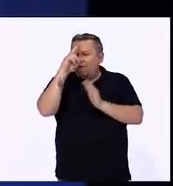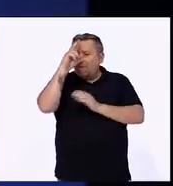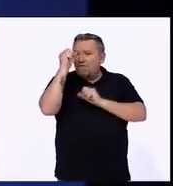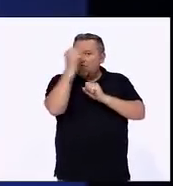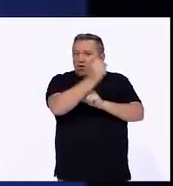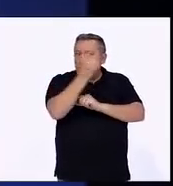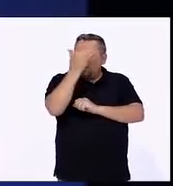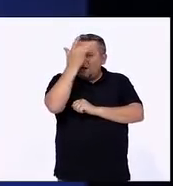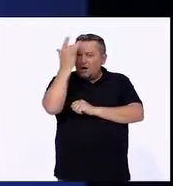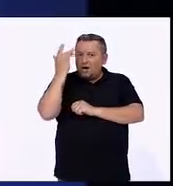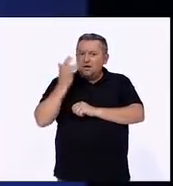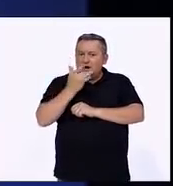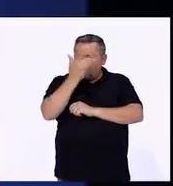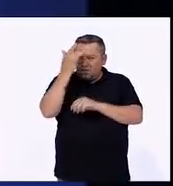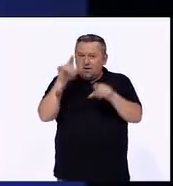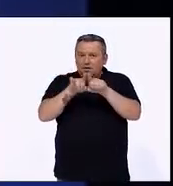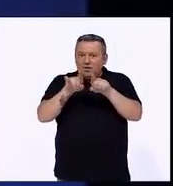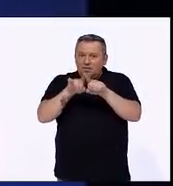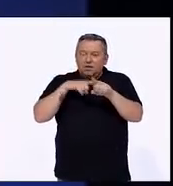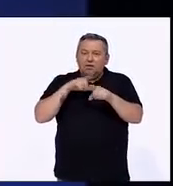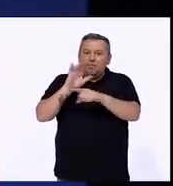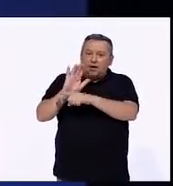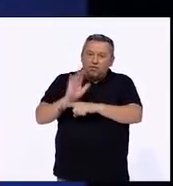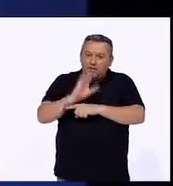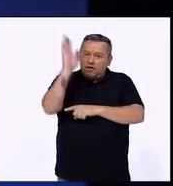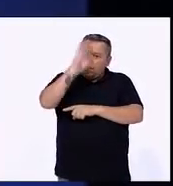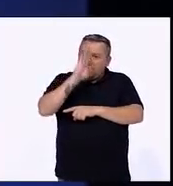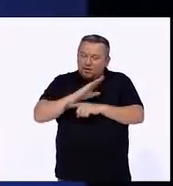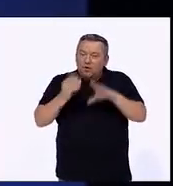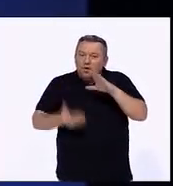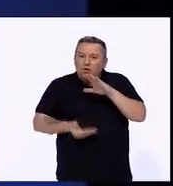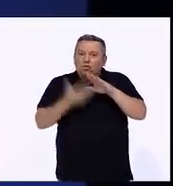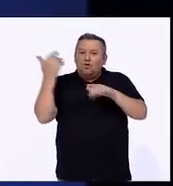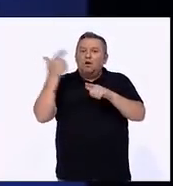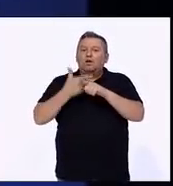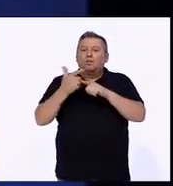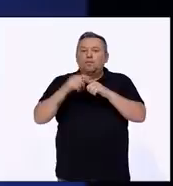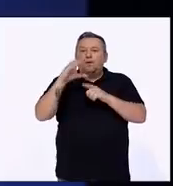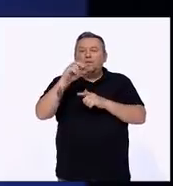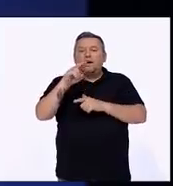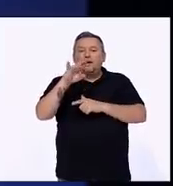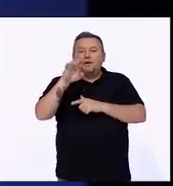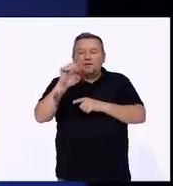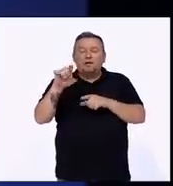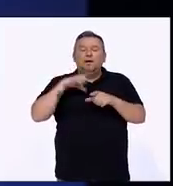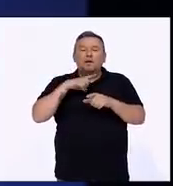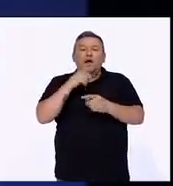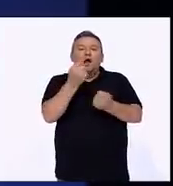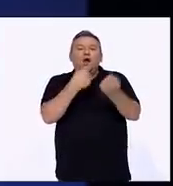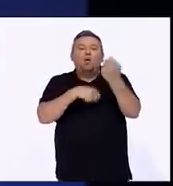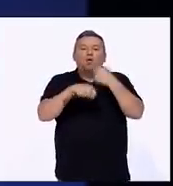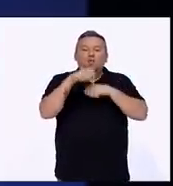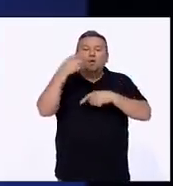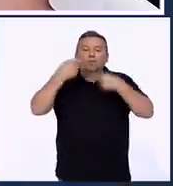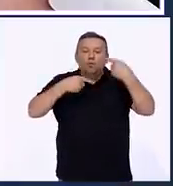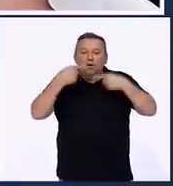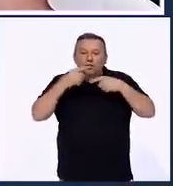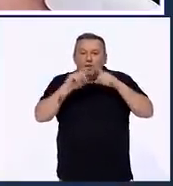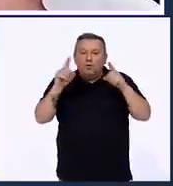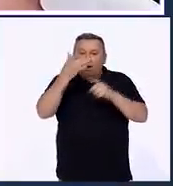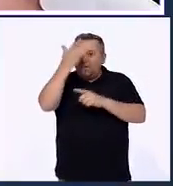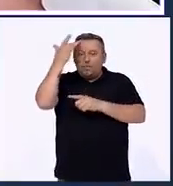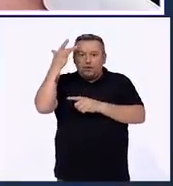que característica imprescindível para tirar o Brasil da crise. A crise que a gente vive, econômica e política, não é para amadores, é para alguém que tem